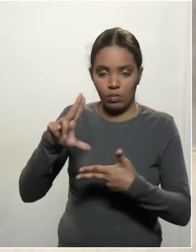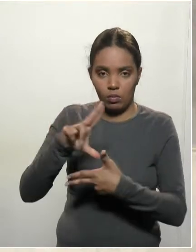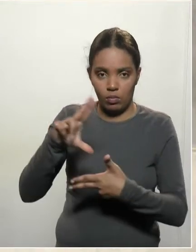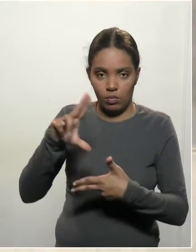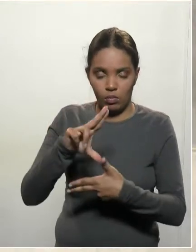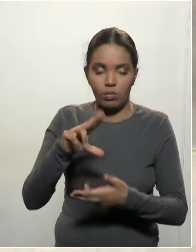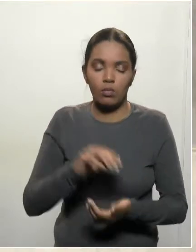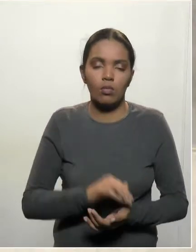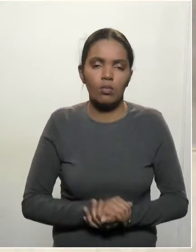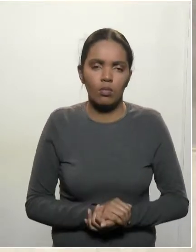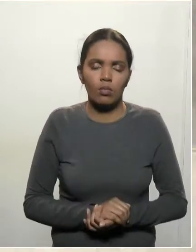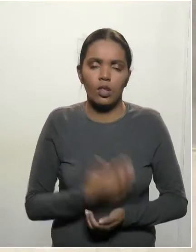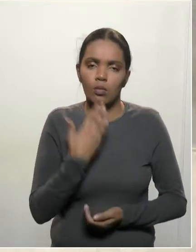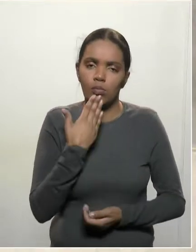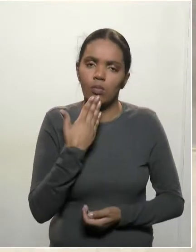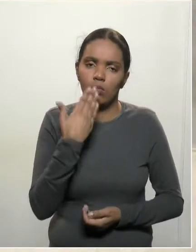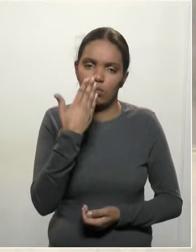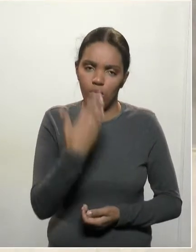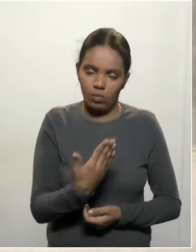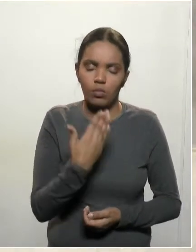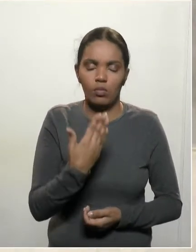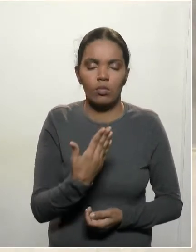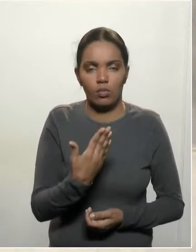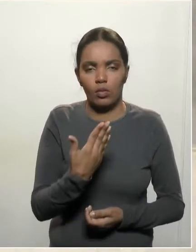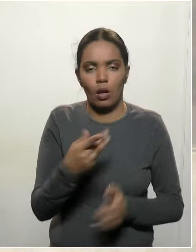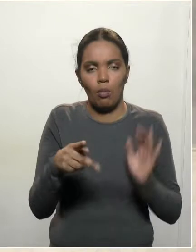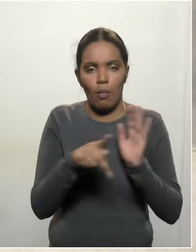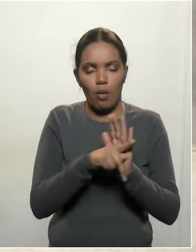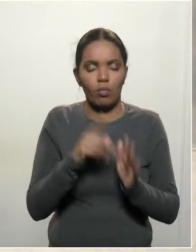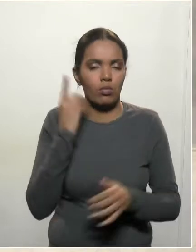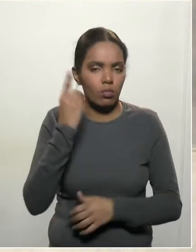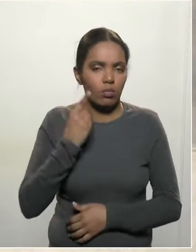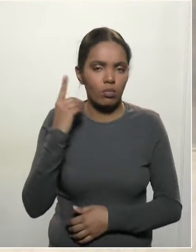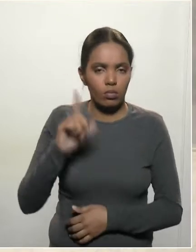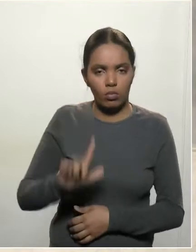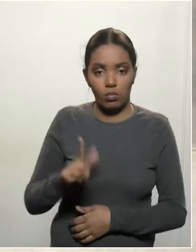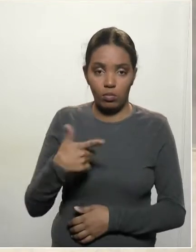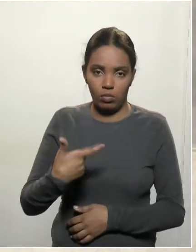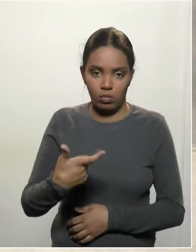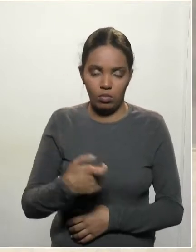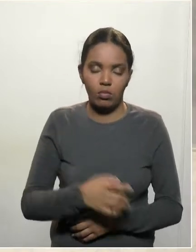Paraná a um requerimento formulado pelo deputado Luiz Fernando Guerra